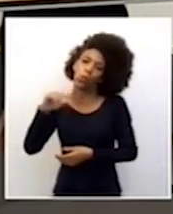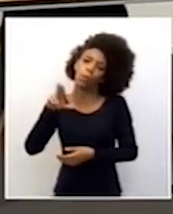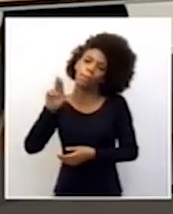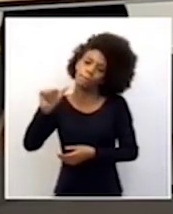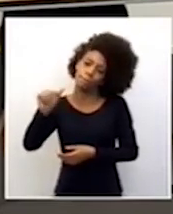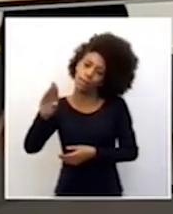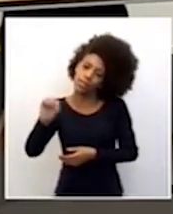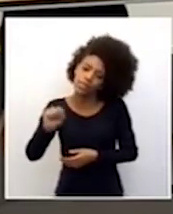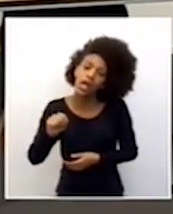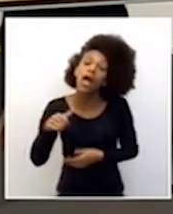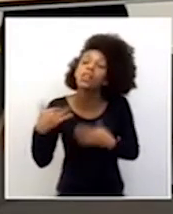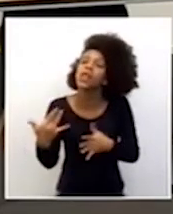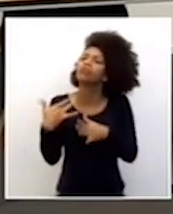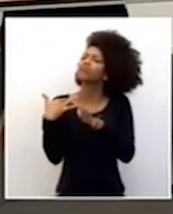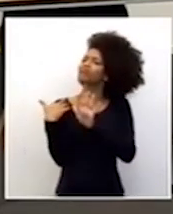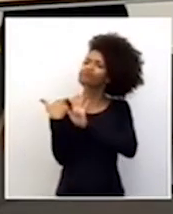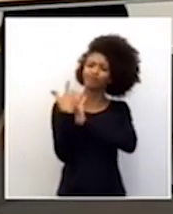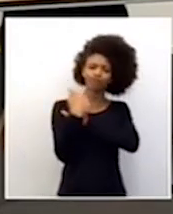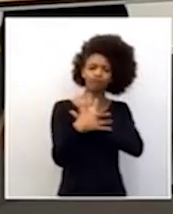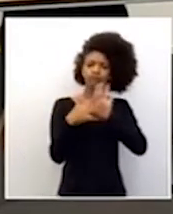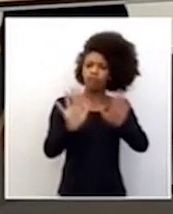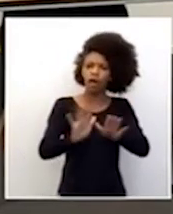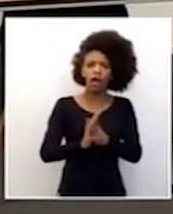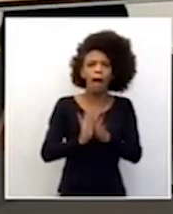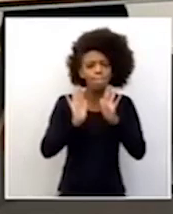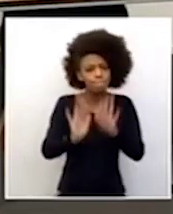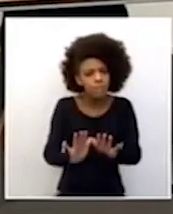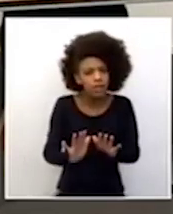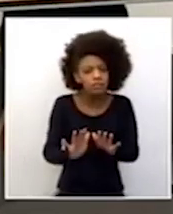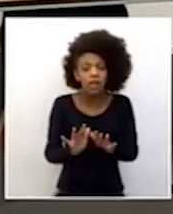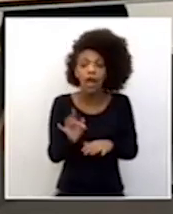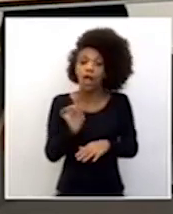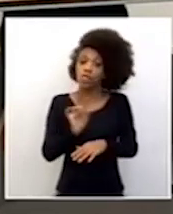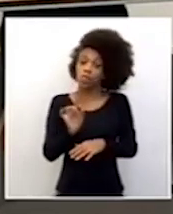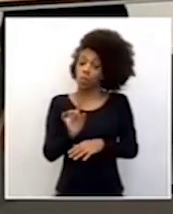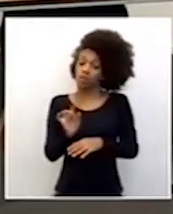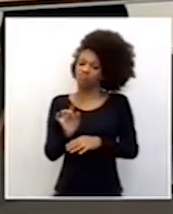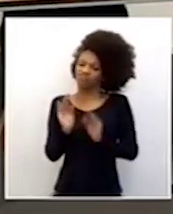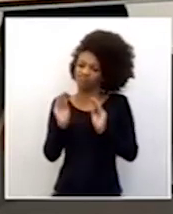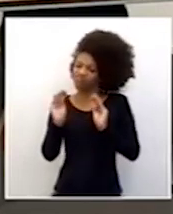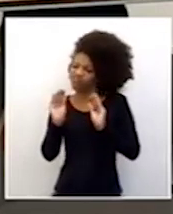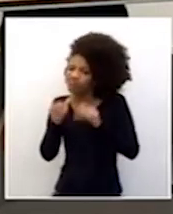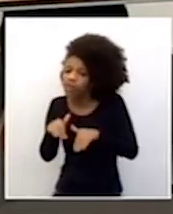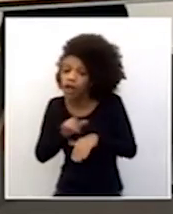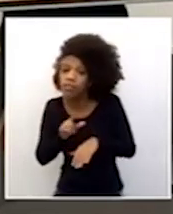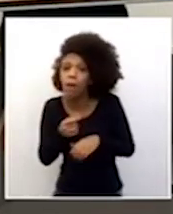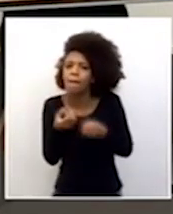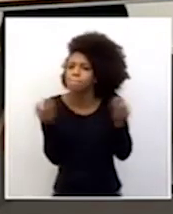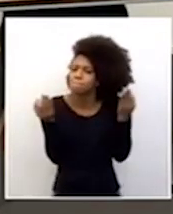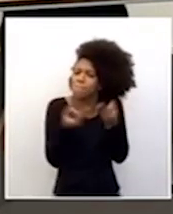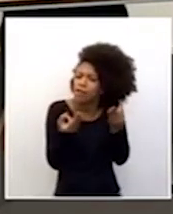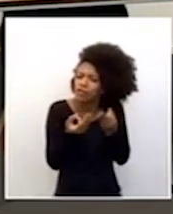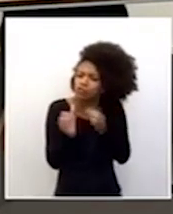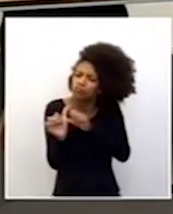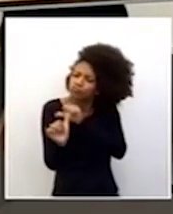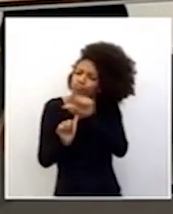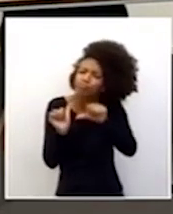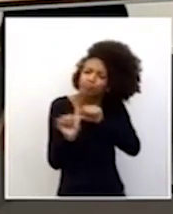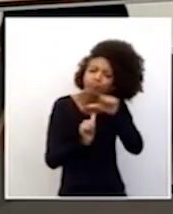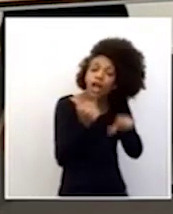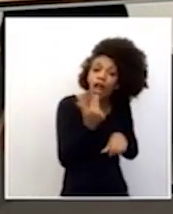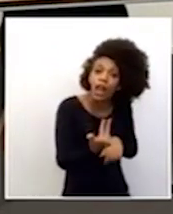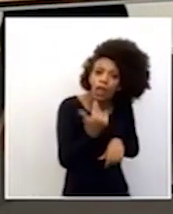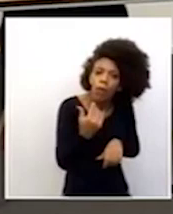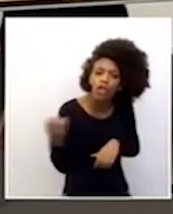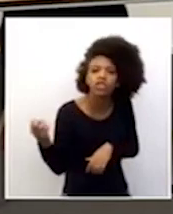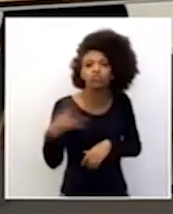algumas das melhores universidades do país. Sim. Mas não por isso que são bons, por favor. Os livros são bons porque são inovadores, são perspicazes.